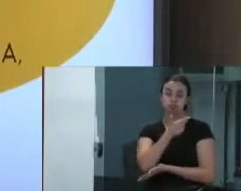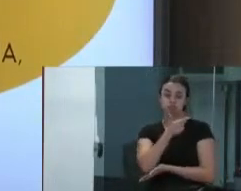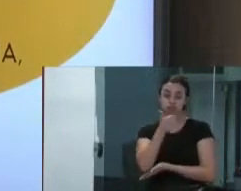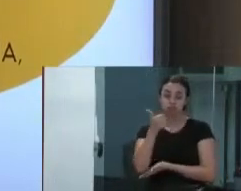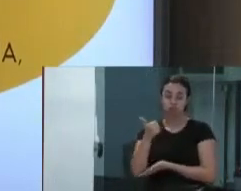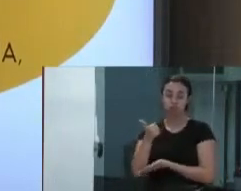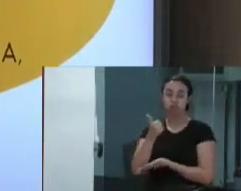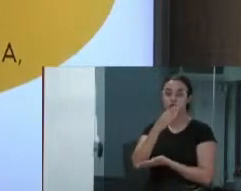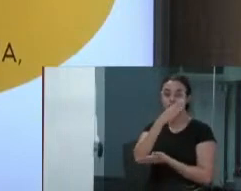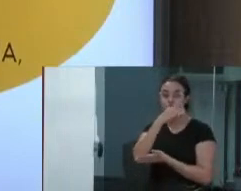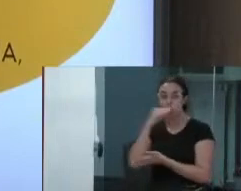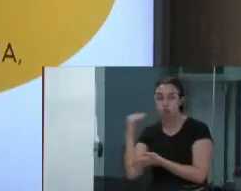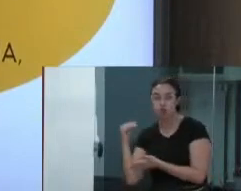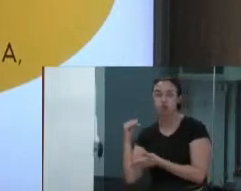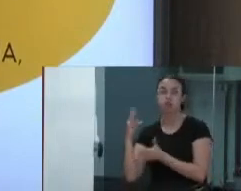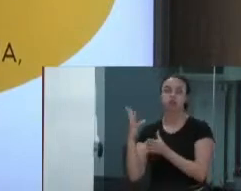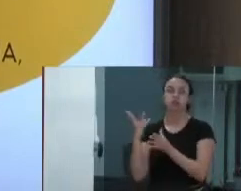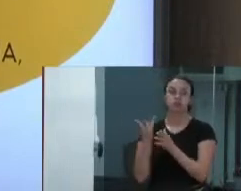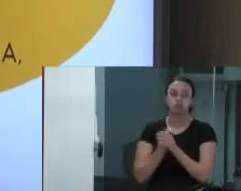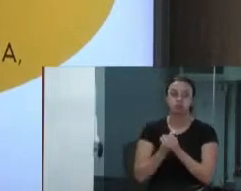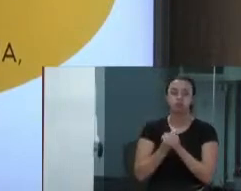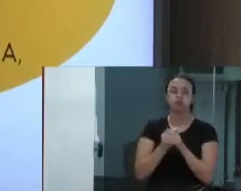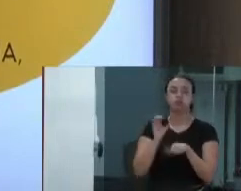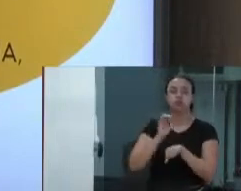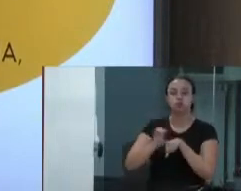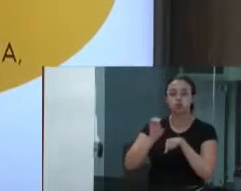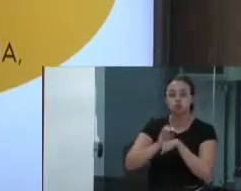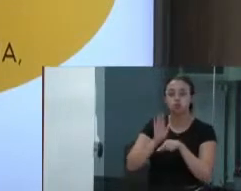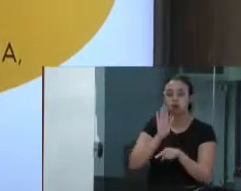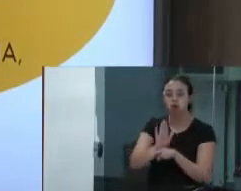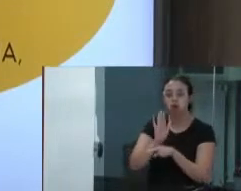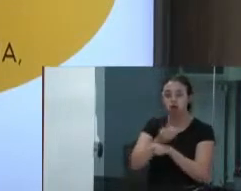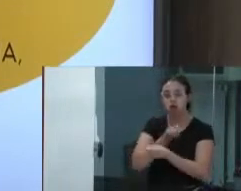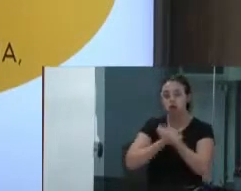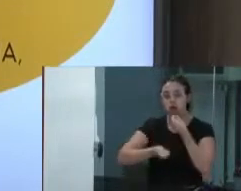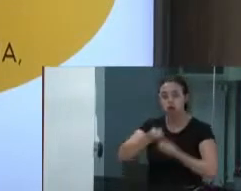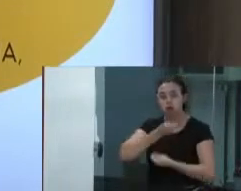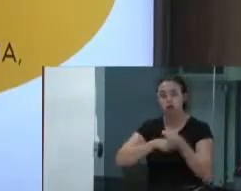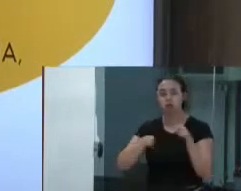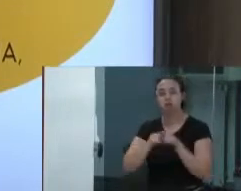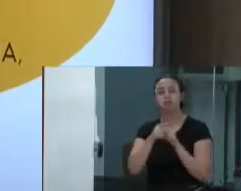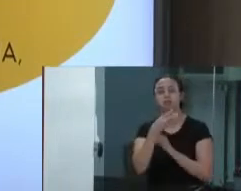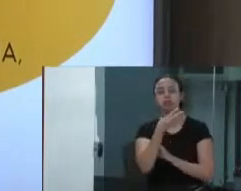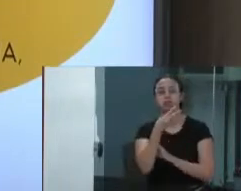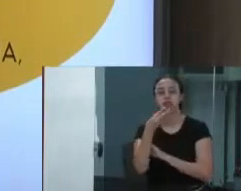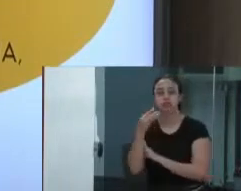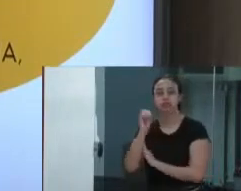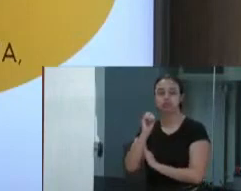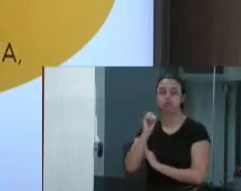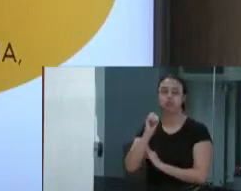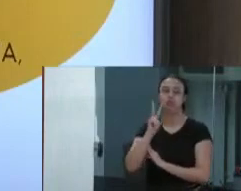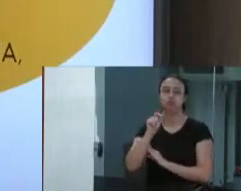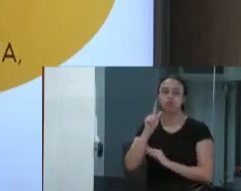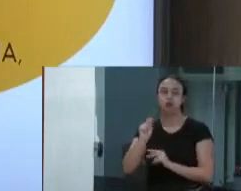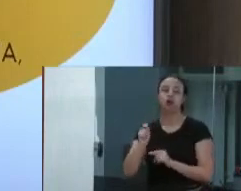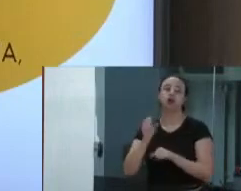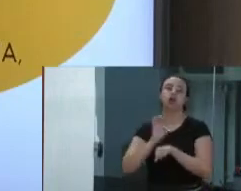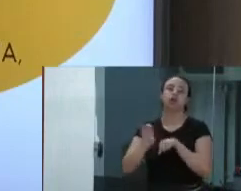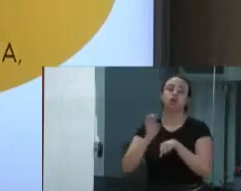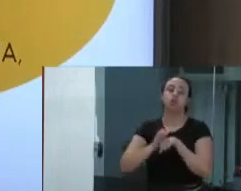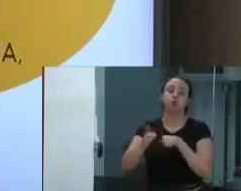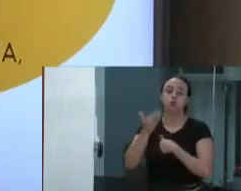adolescentes inseridos na pré-aprendizagem, no curso de assistente administrativo, e 330 vagas nos cursos de